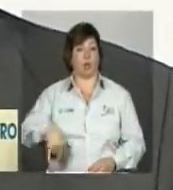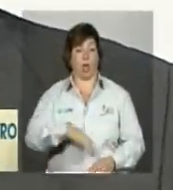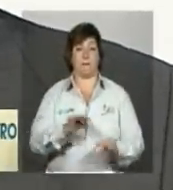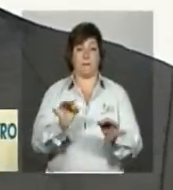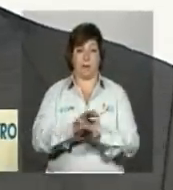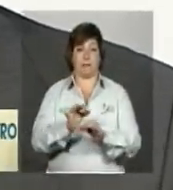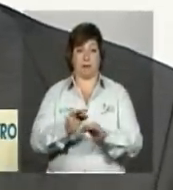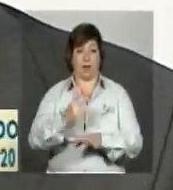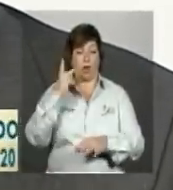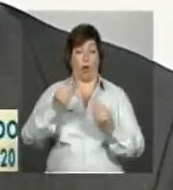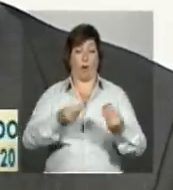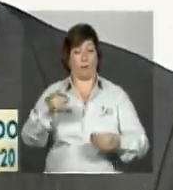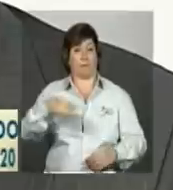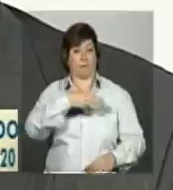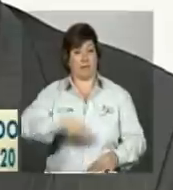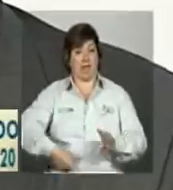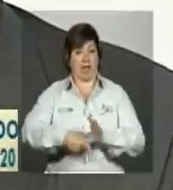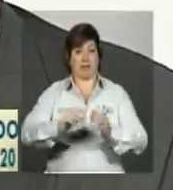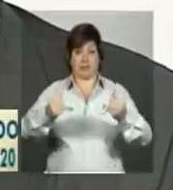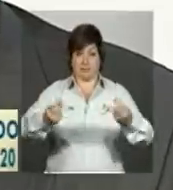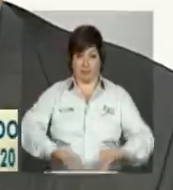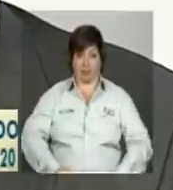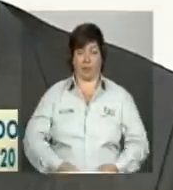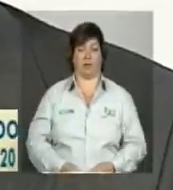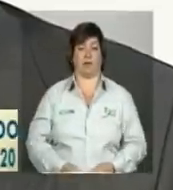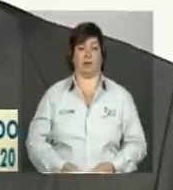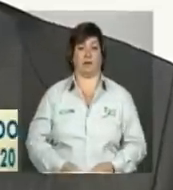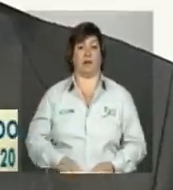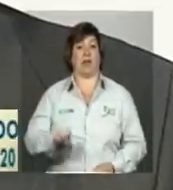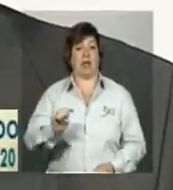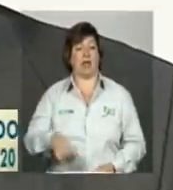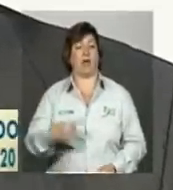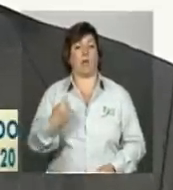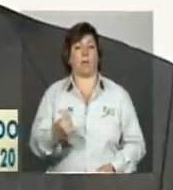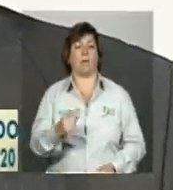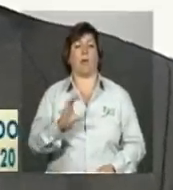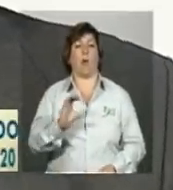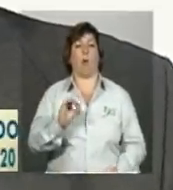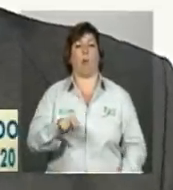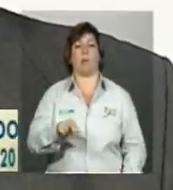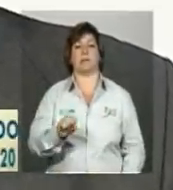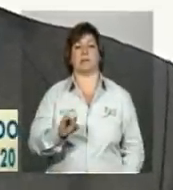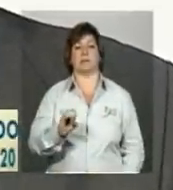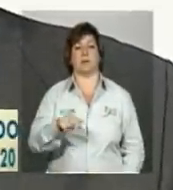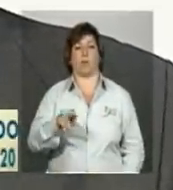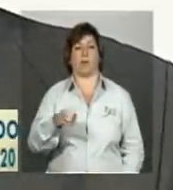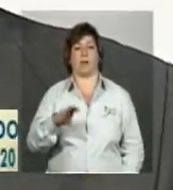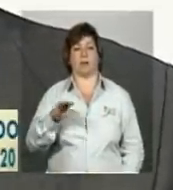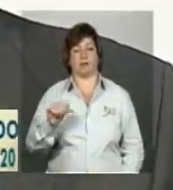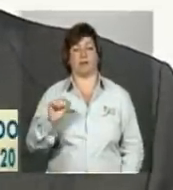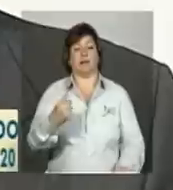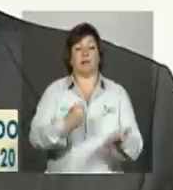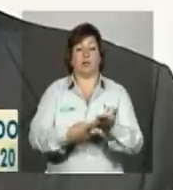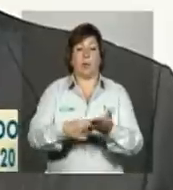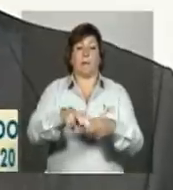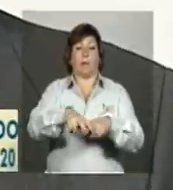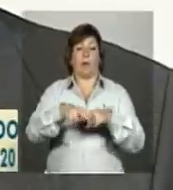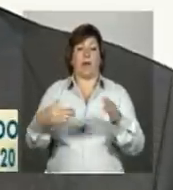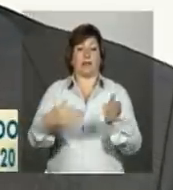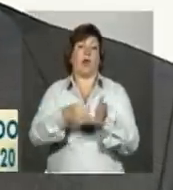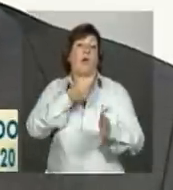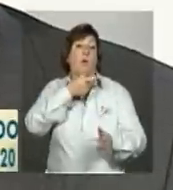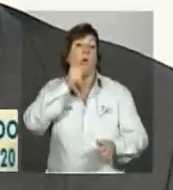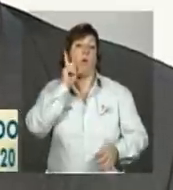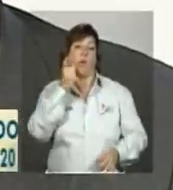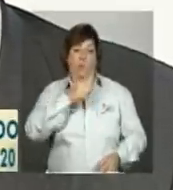preparamos, como o ministro explicou, que é uma consequência da negociação que aconteceu até ontem, não é